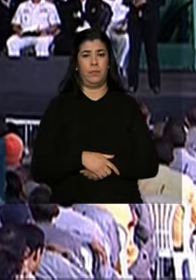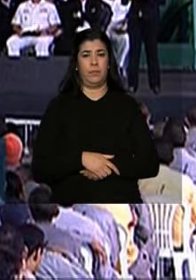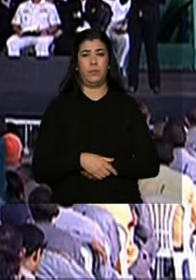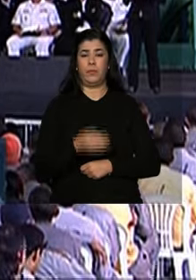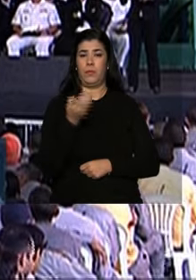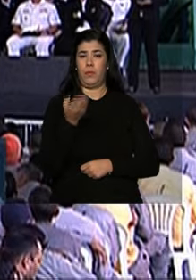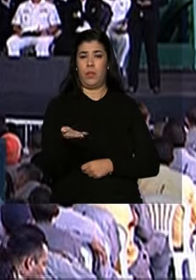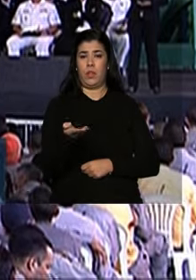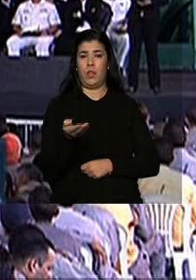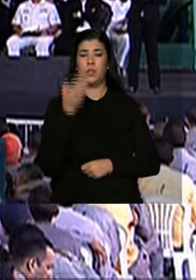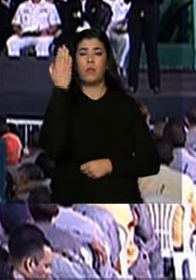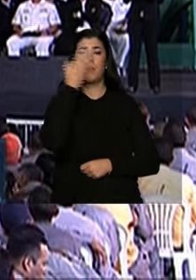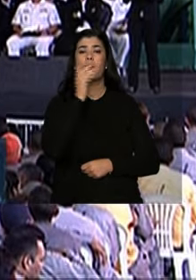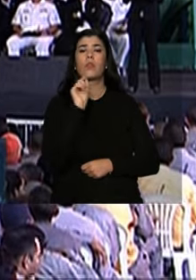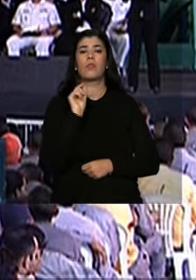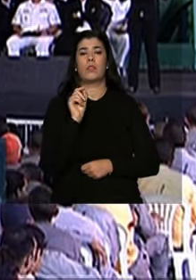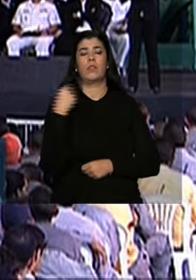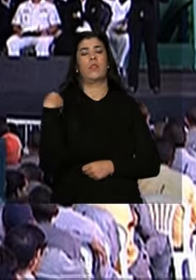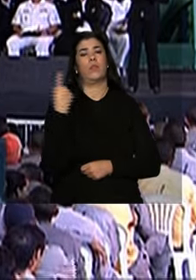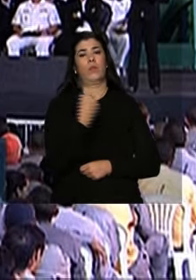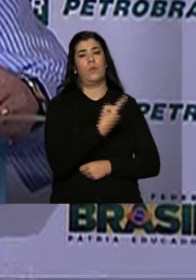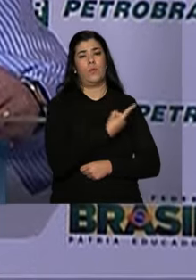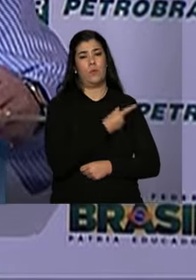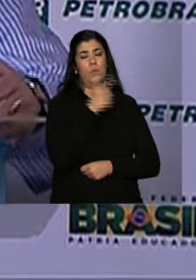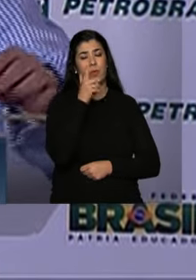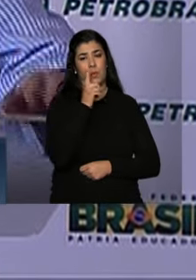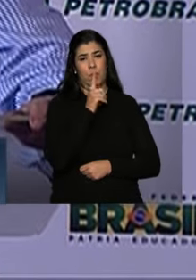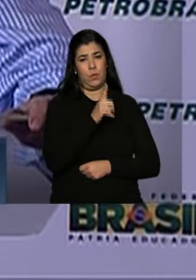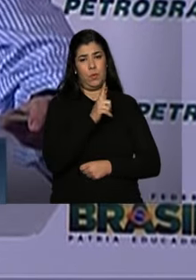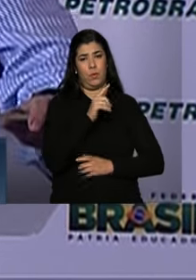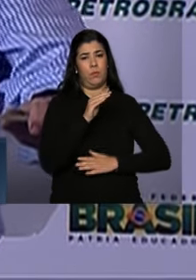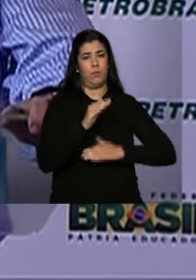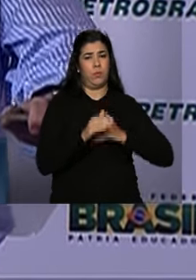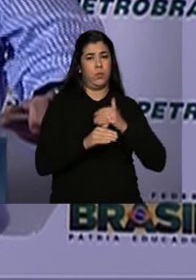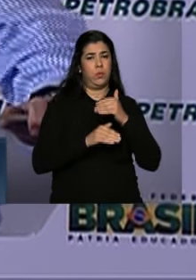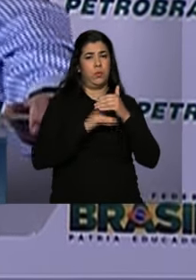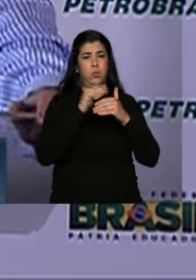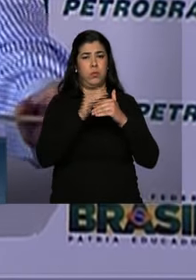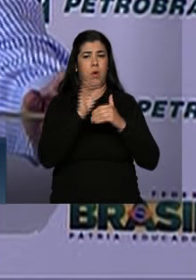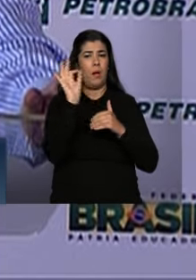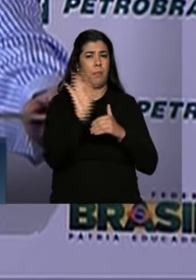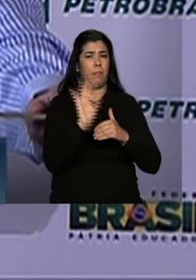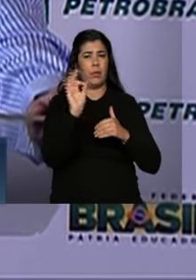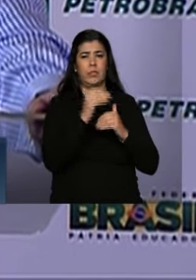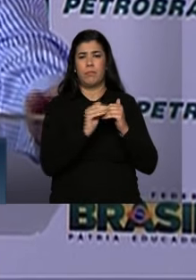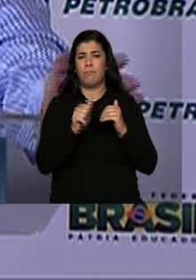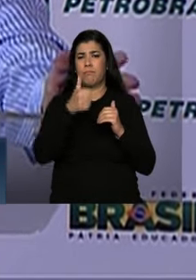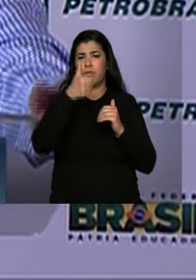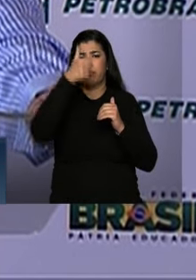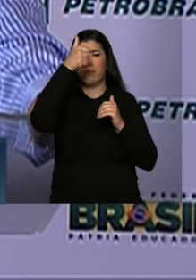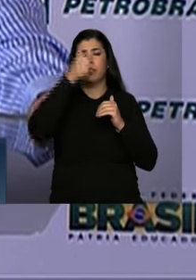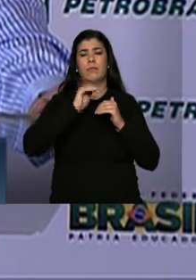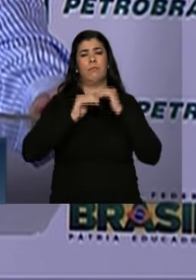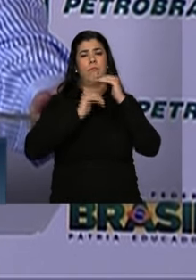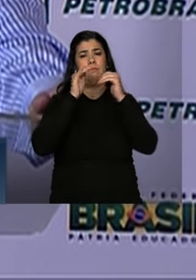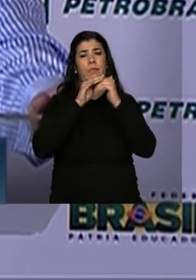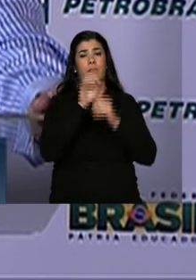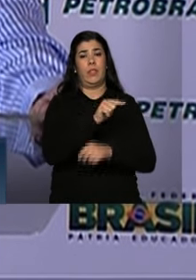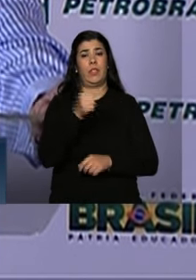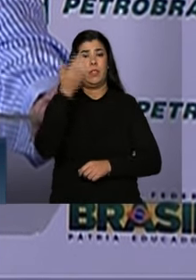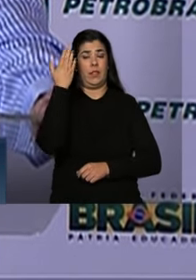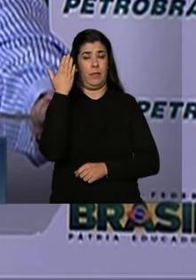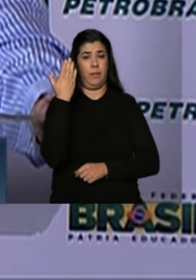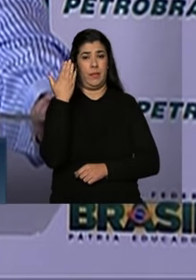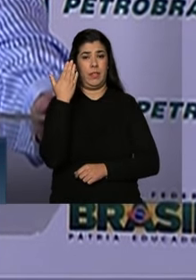Isso prova e com isso nós estamos batendo sucessivos recordes de produção. E na semana